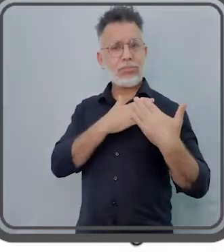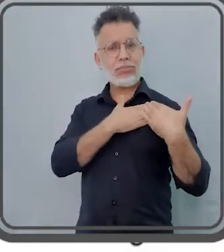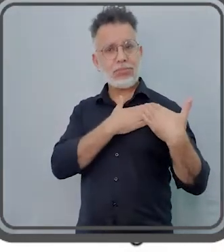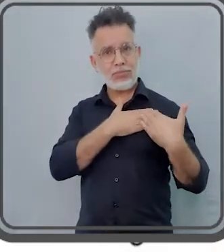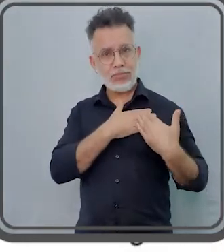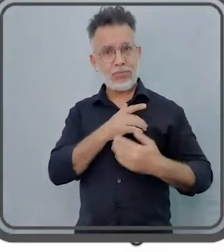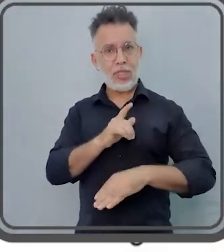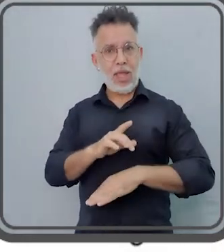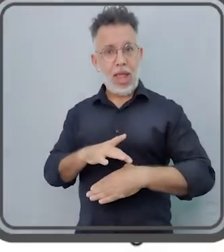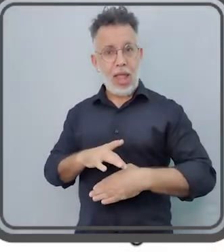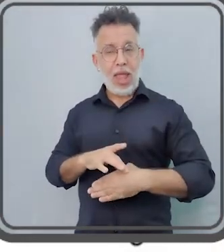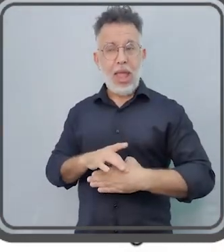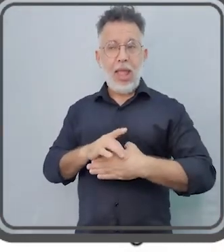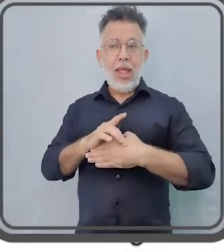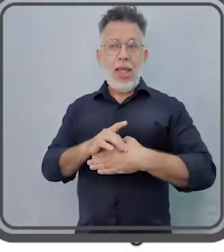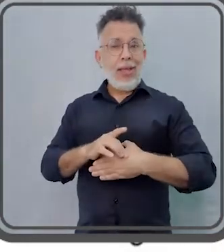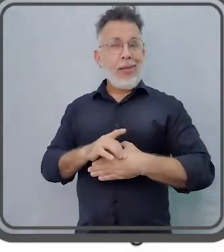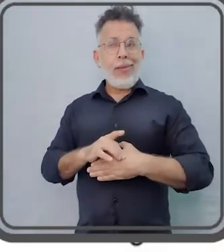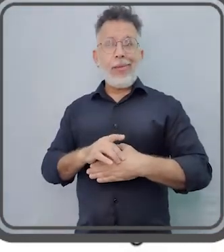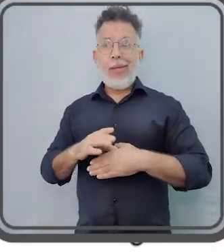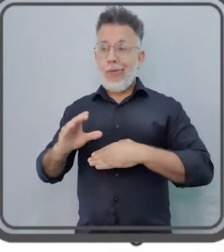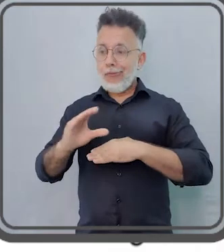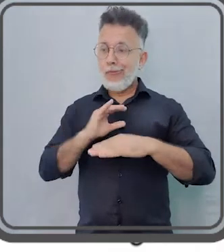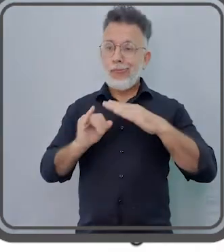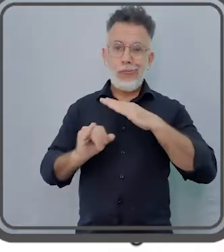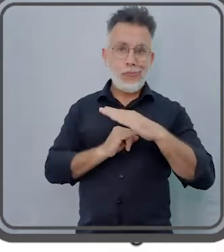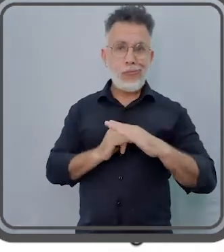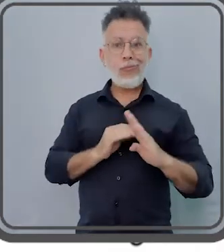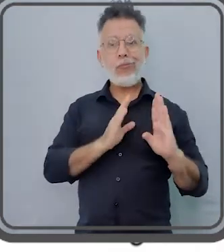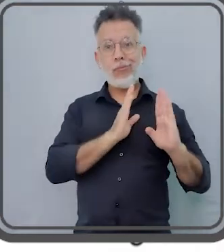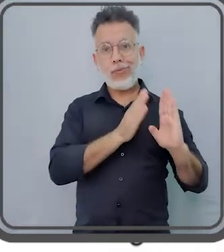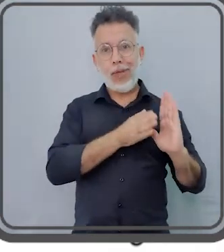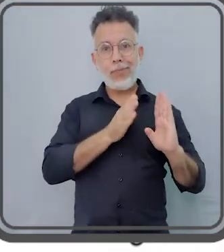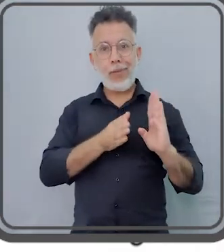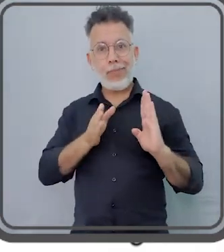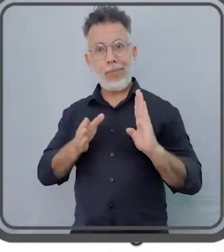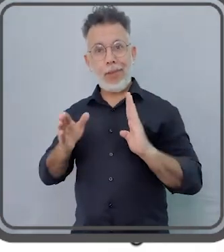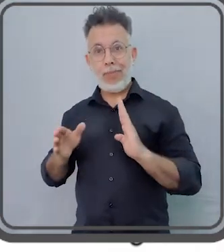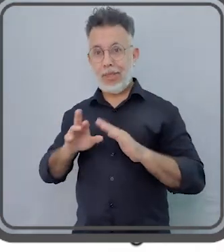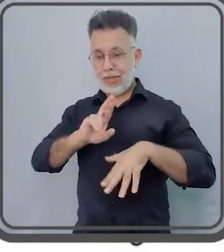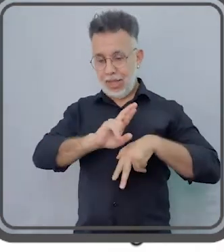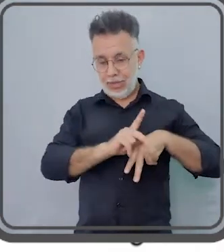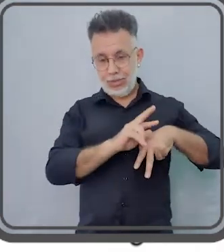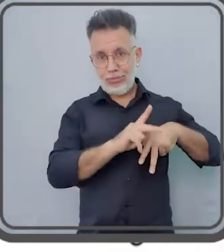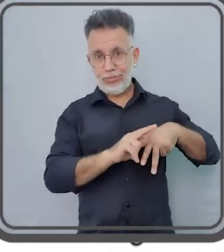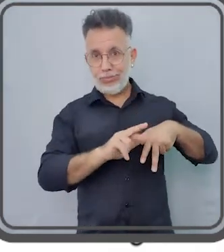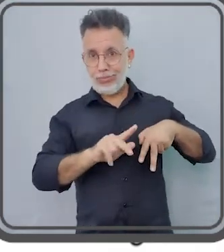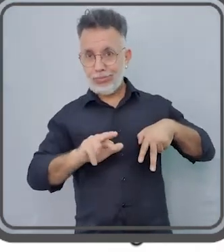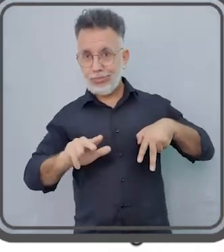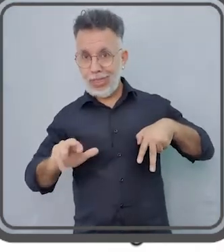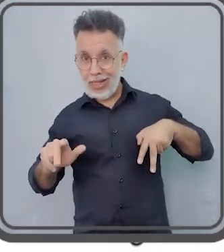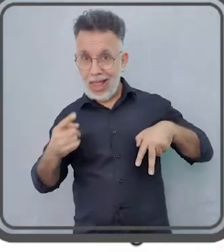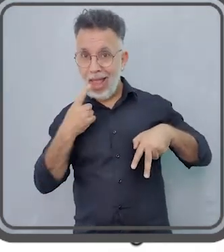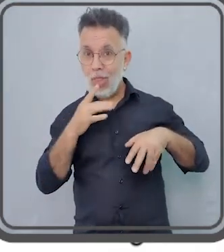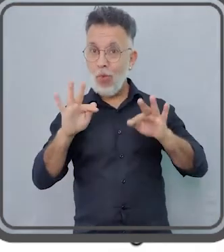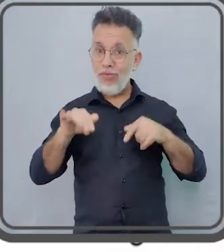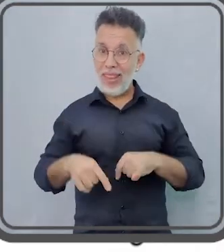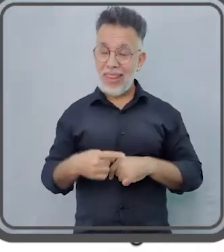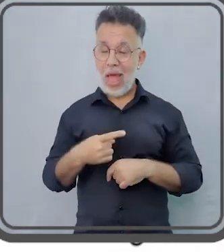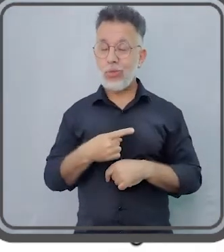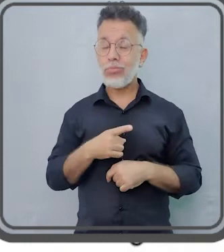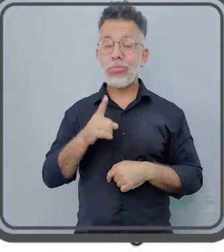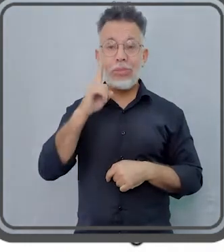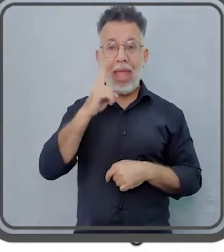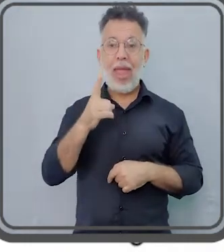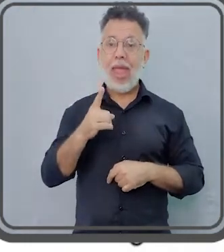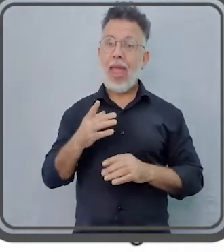tem investidoras, né? E esse ciclo virtuoso da diversidade, eu acho que no final do dia, ele se aplica no produto. E aí todo mundo